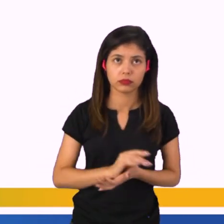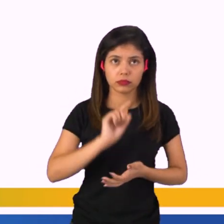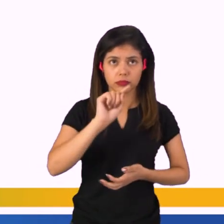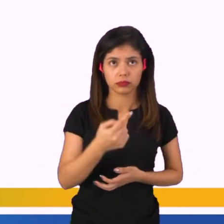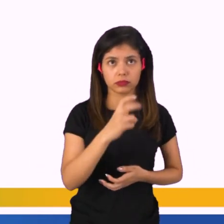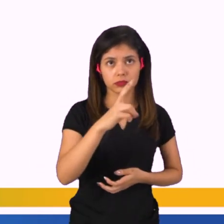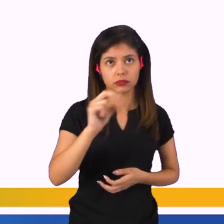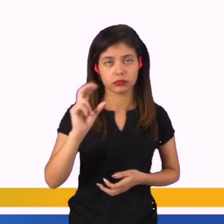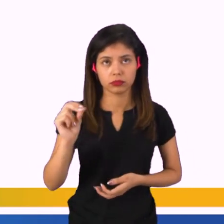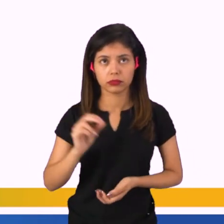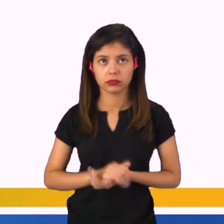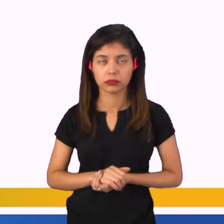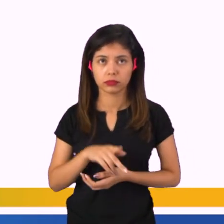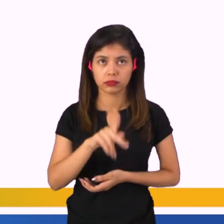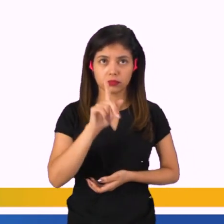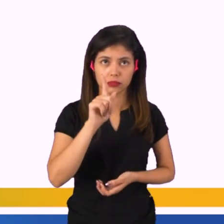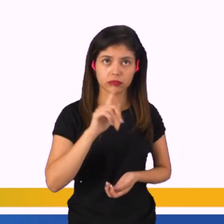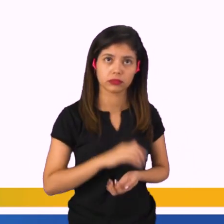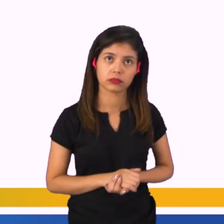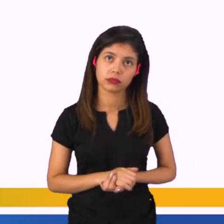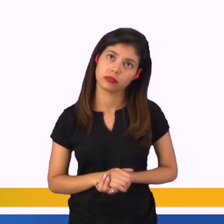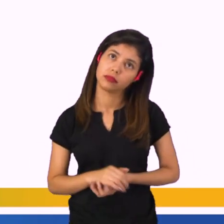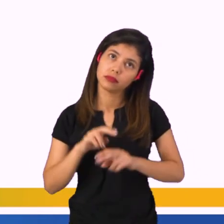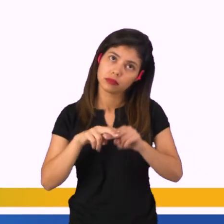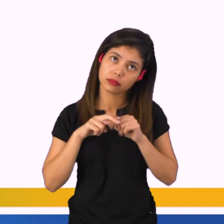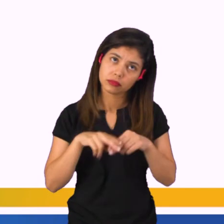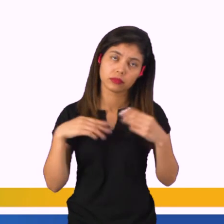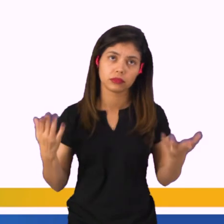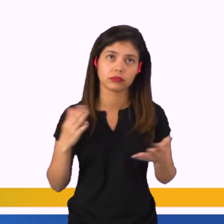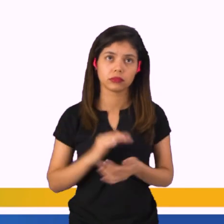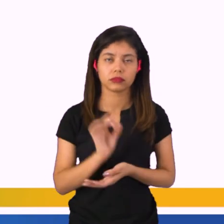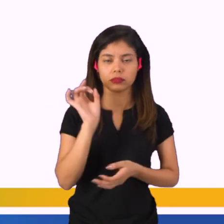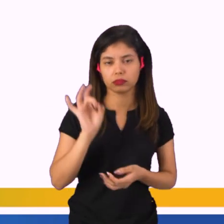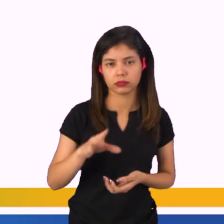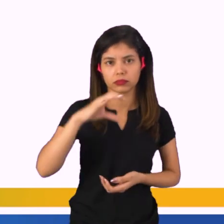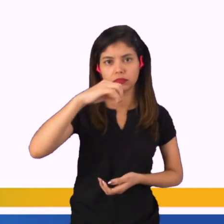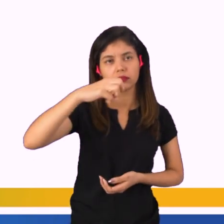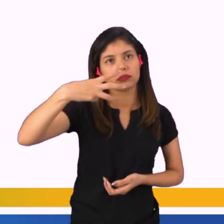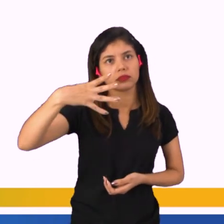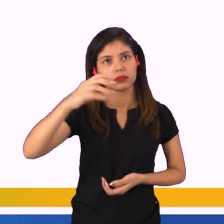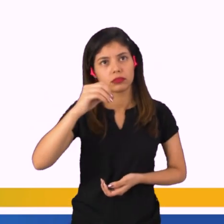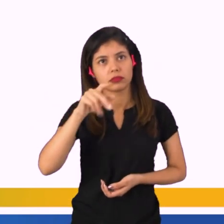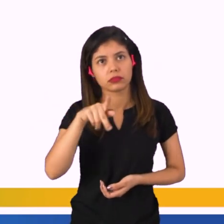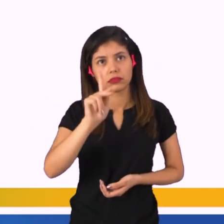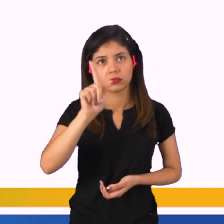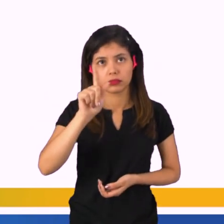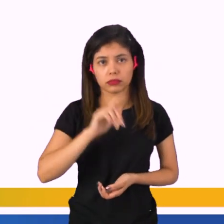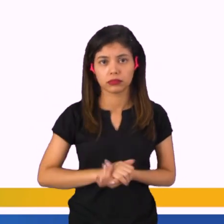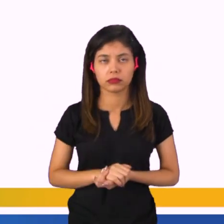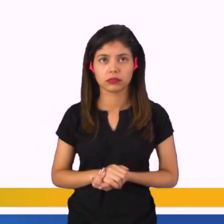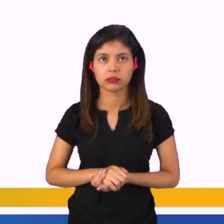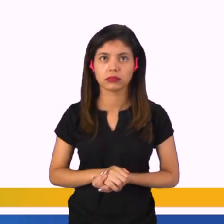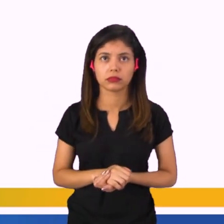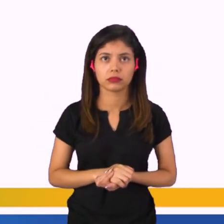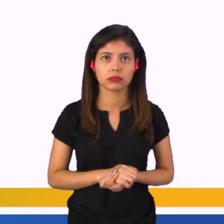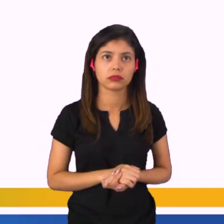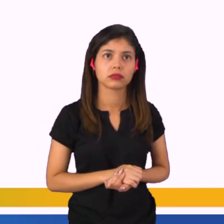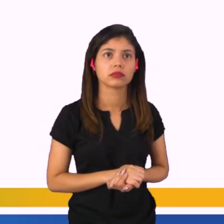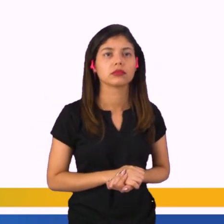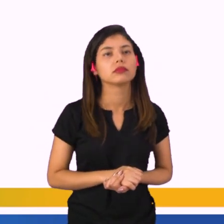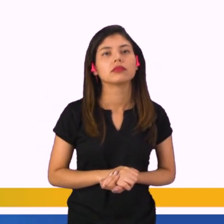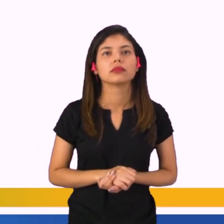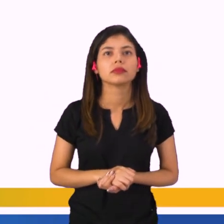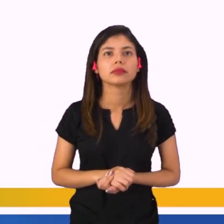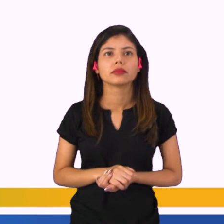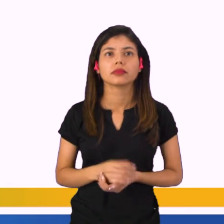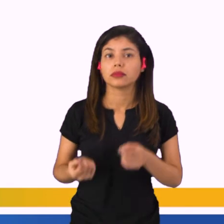estava carregado com 1.500 quilogramas de telha. Portanto, como restaram aí apenas